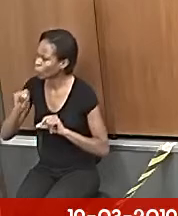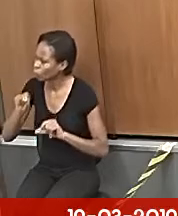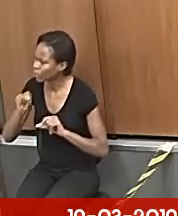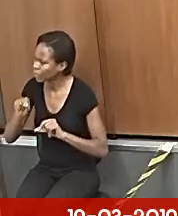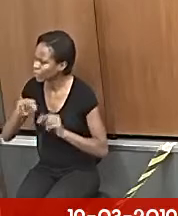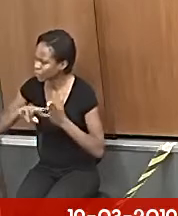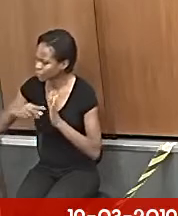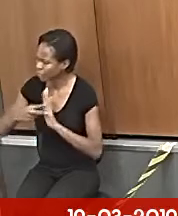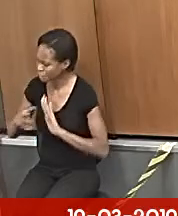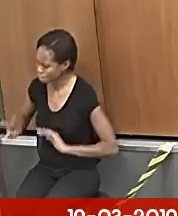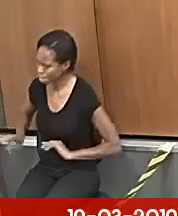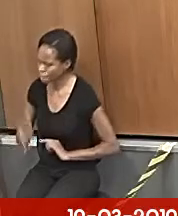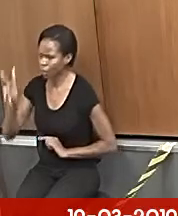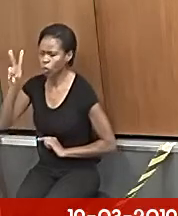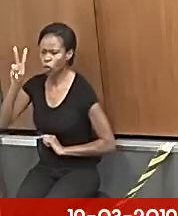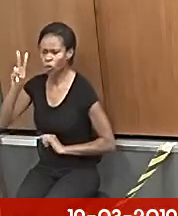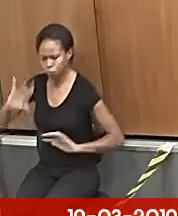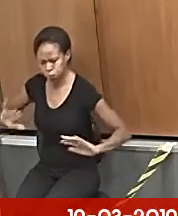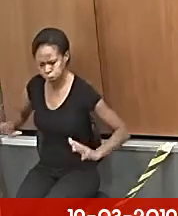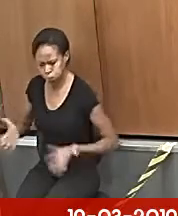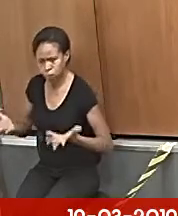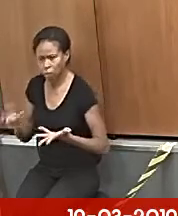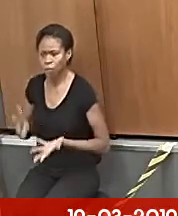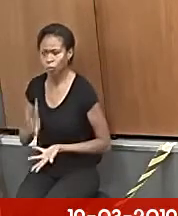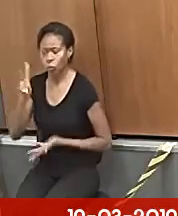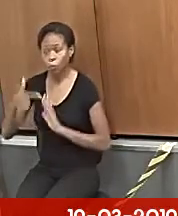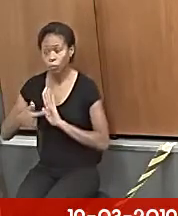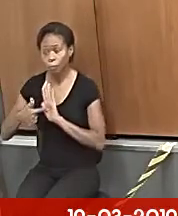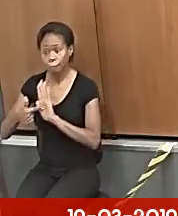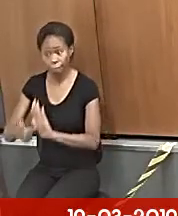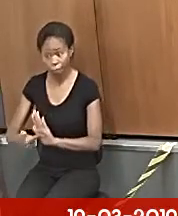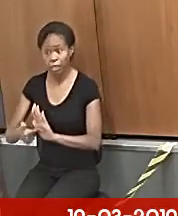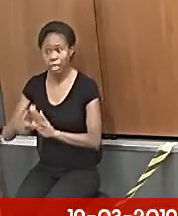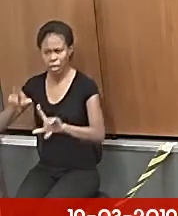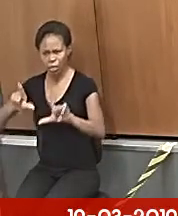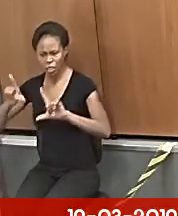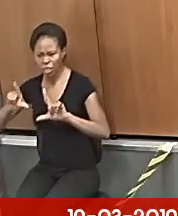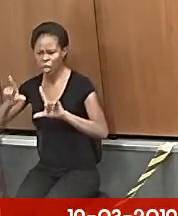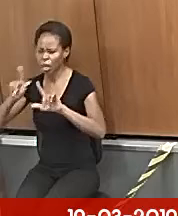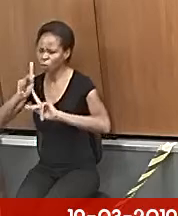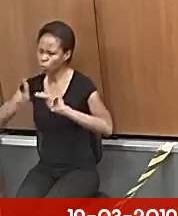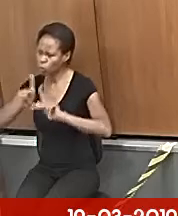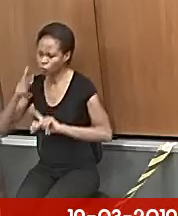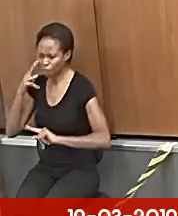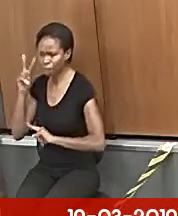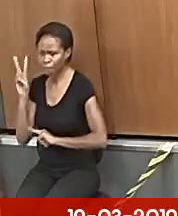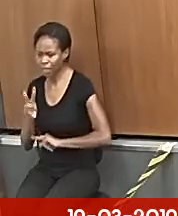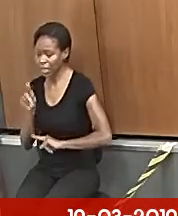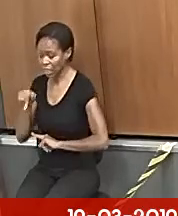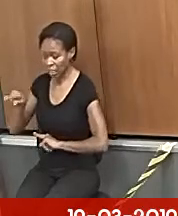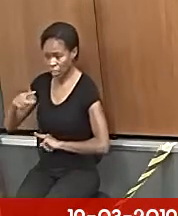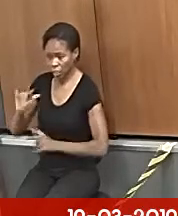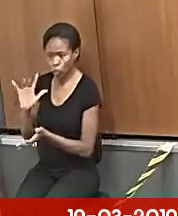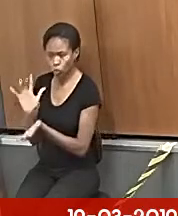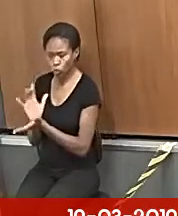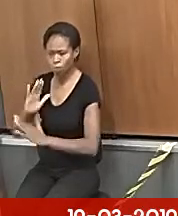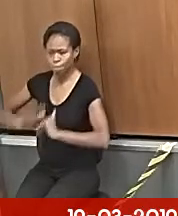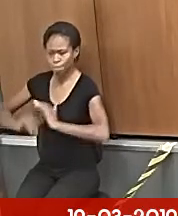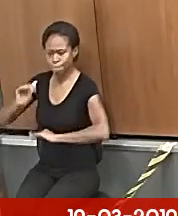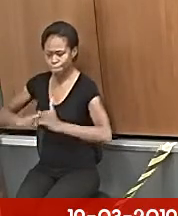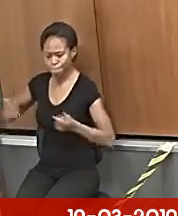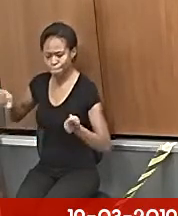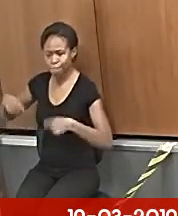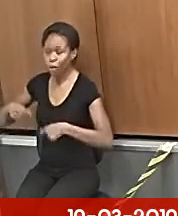valorizar o que nós estamos fazendo aqui e valorizar e mostrar pra imprensa a o conca passa as pessoas são e por isso eu reafirmo convite aquino mais muito